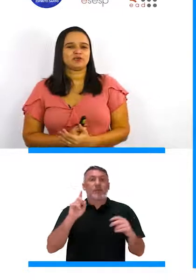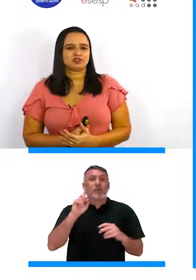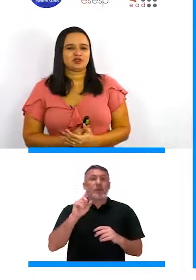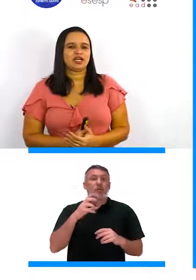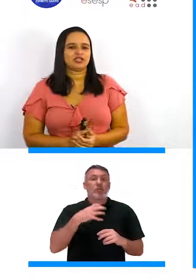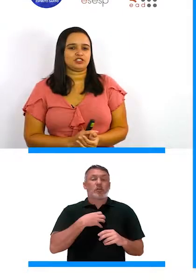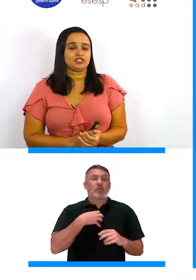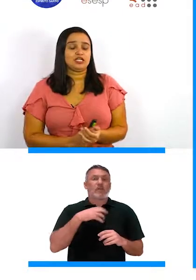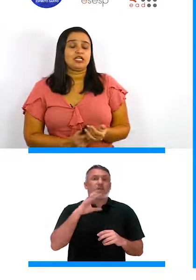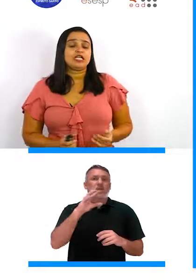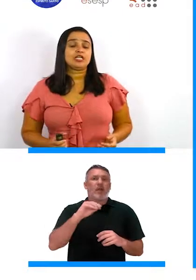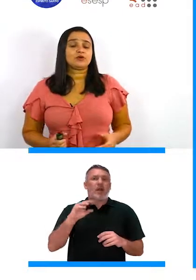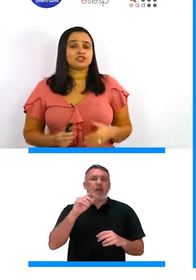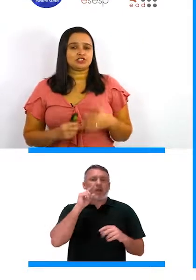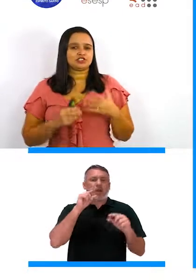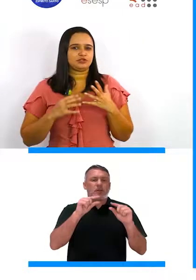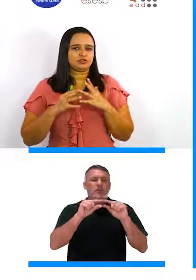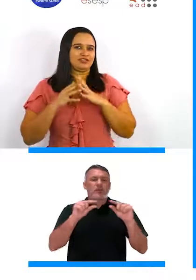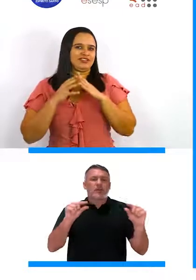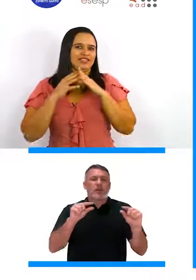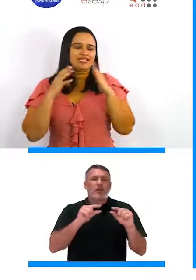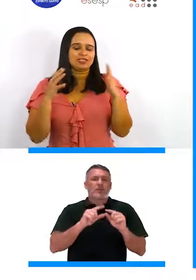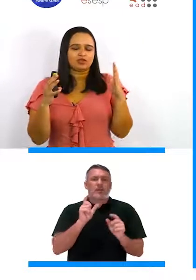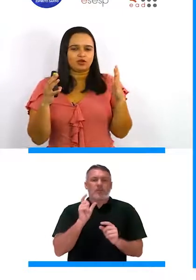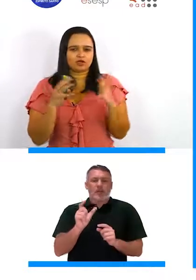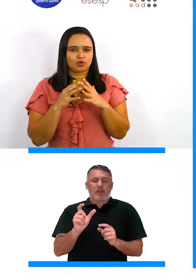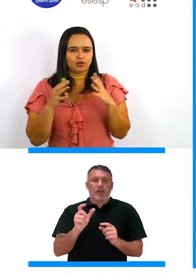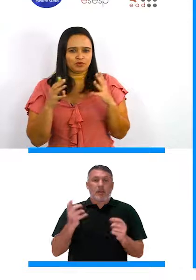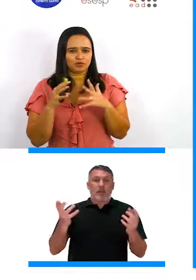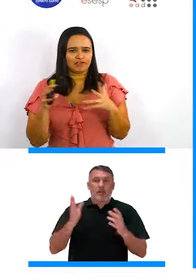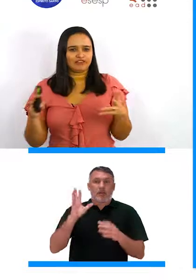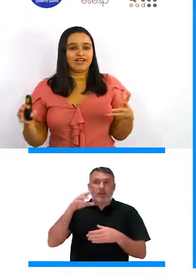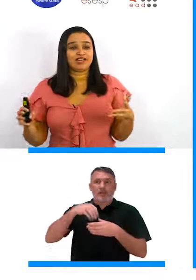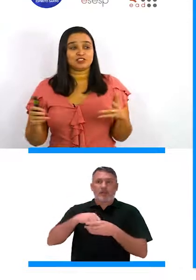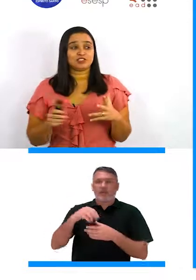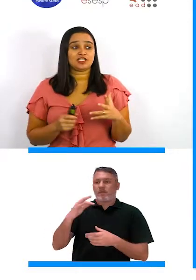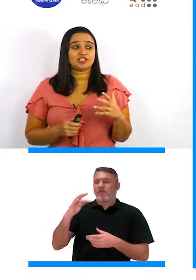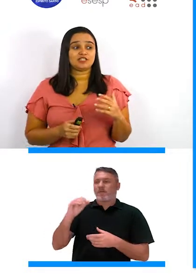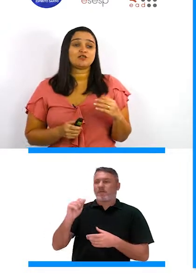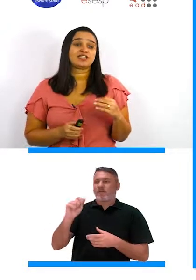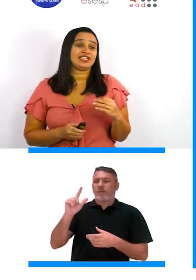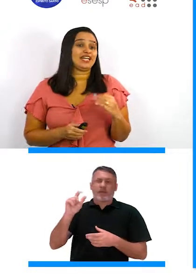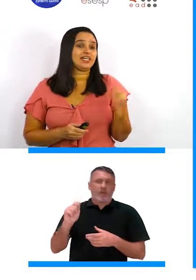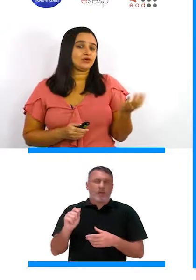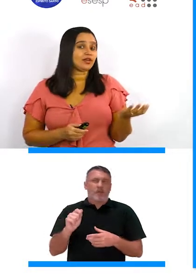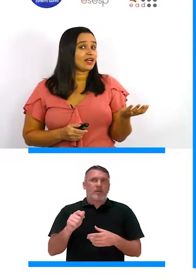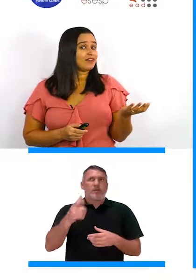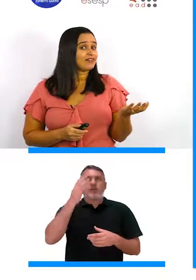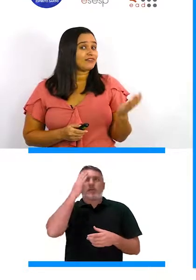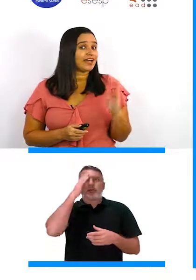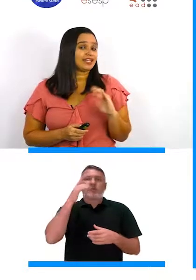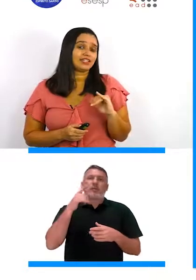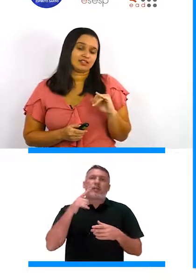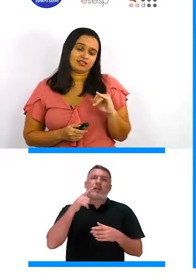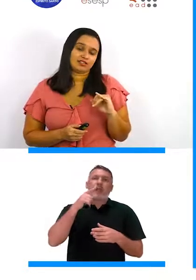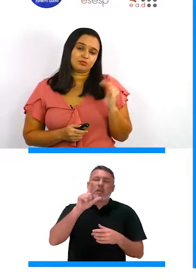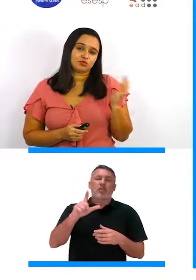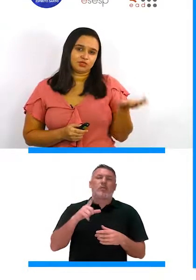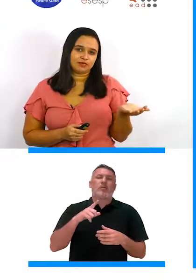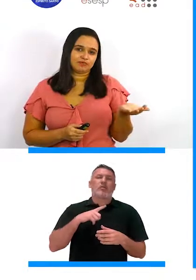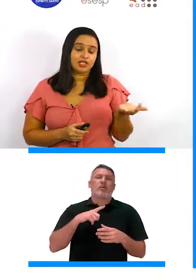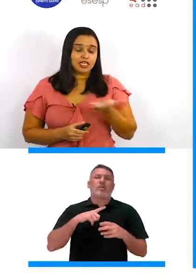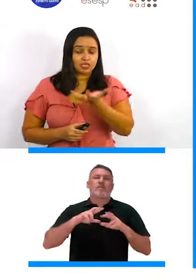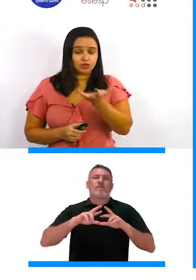fala do personagem. E quando a gente entra agora no âmbito da fala, a gente está dizendo o quê? Que a língua ela varia